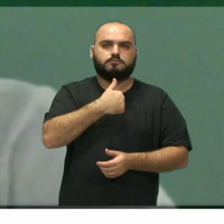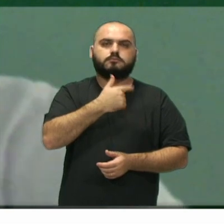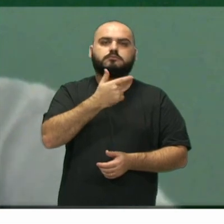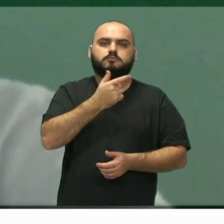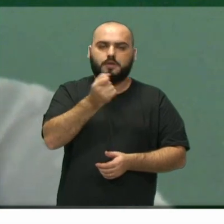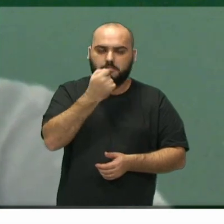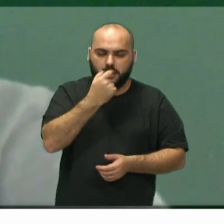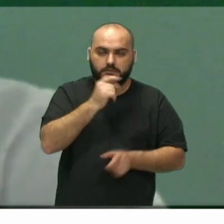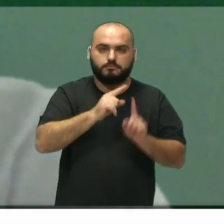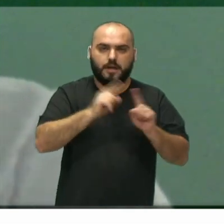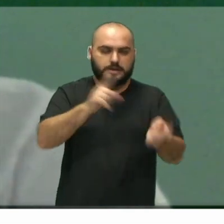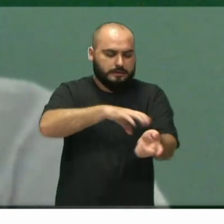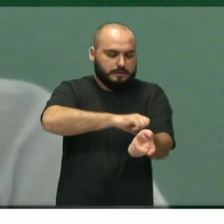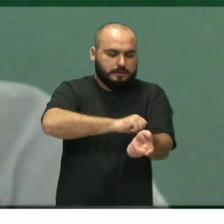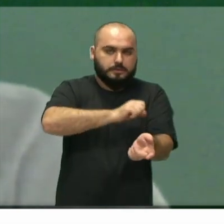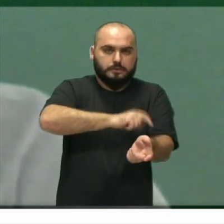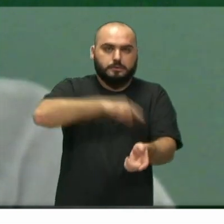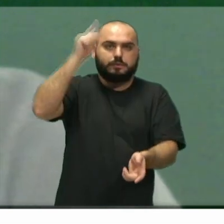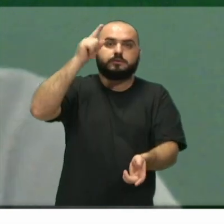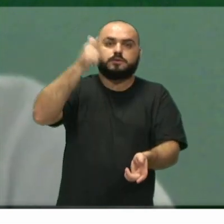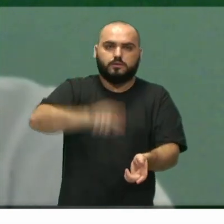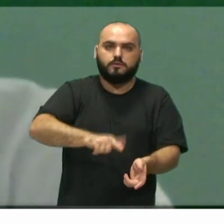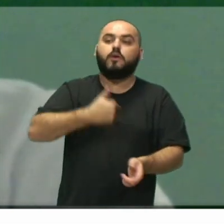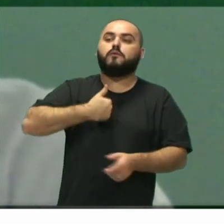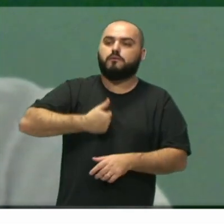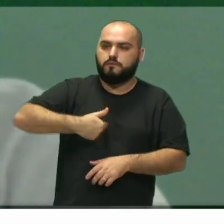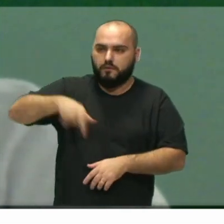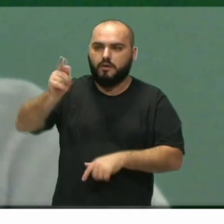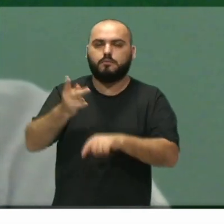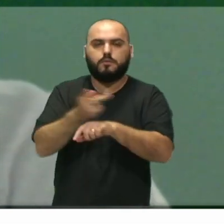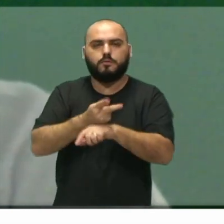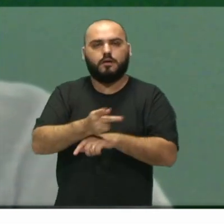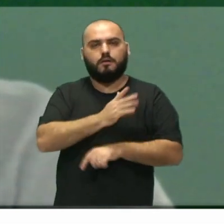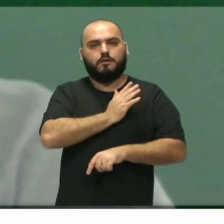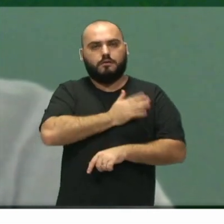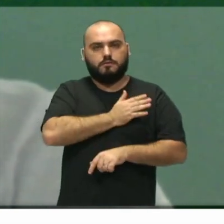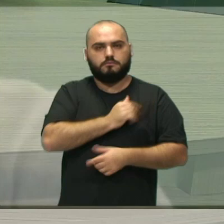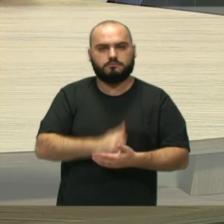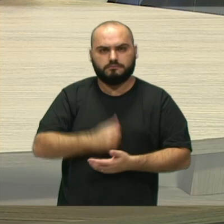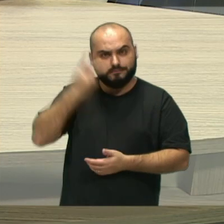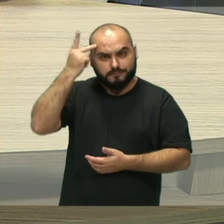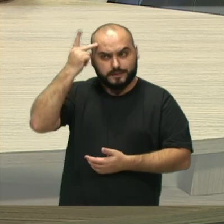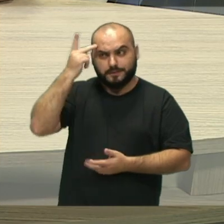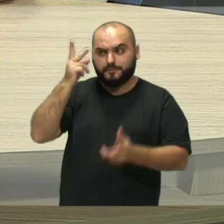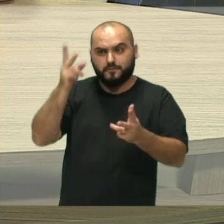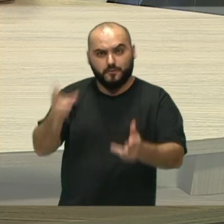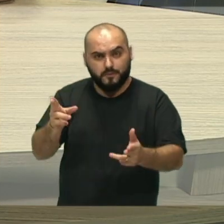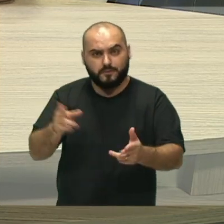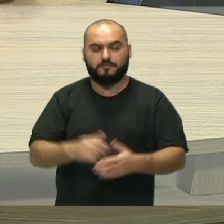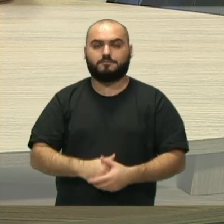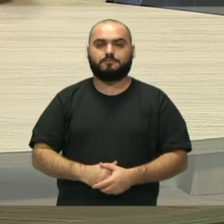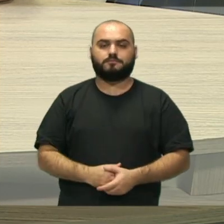cardiologista para fazer uma avaliação mais adequada. Na psiquiatria é exatamente a mesma coisa. E